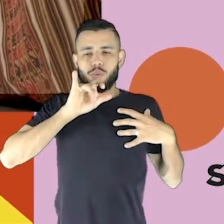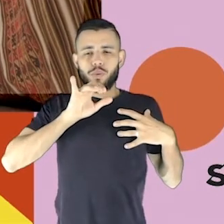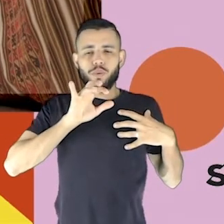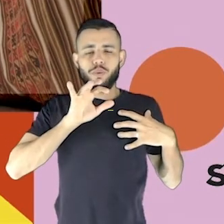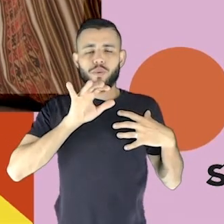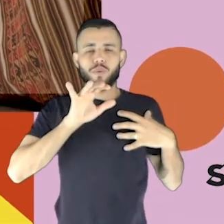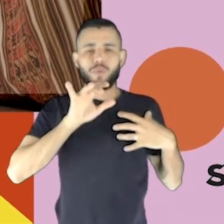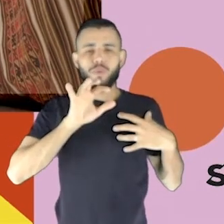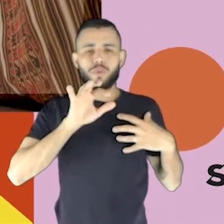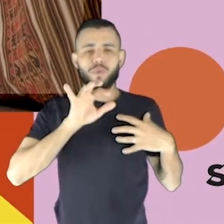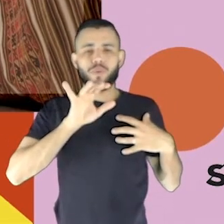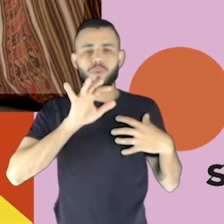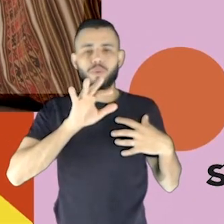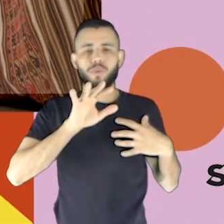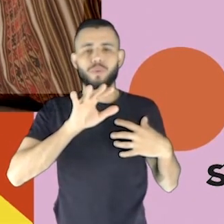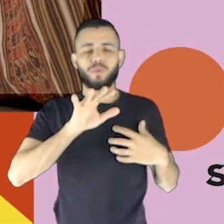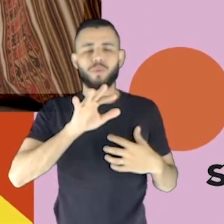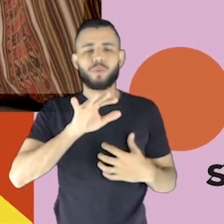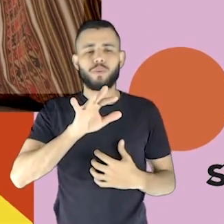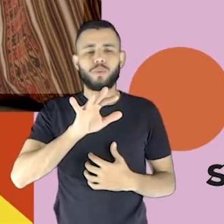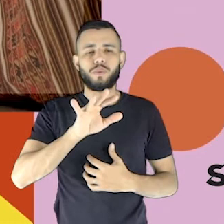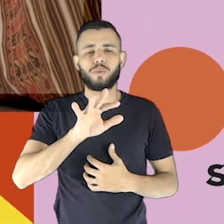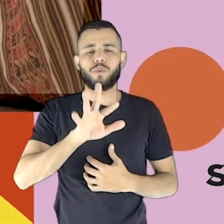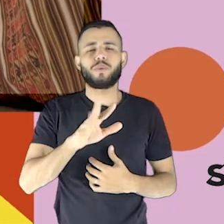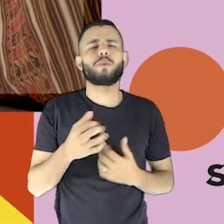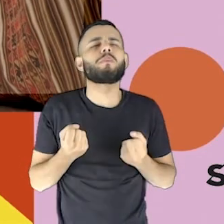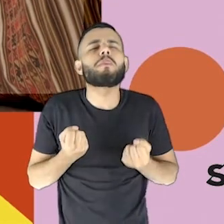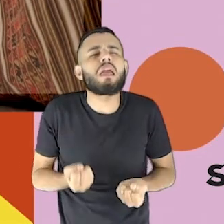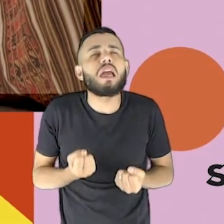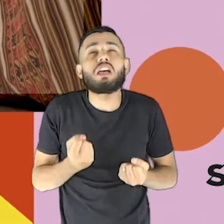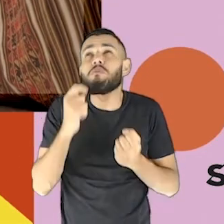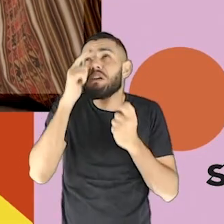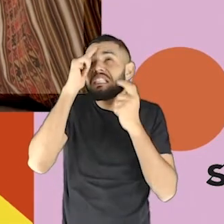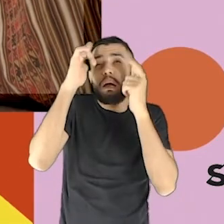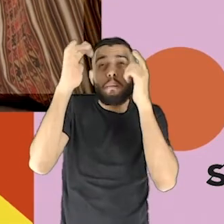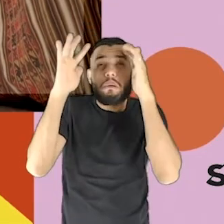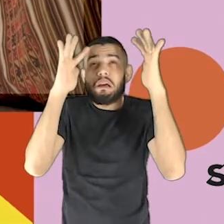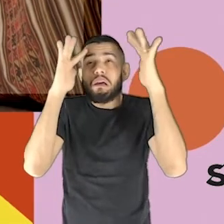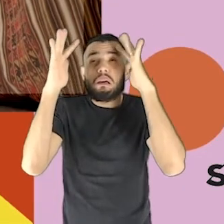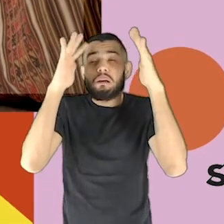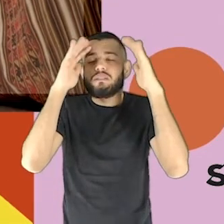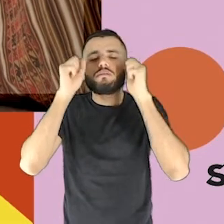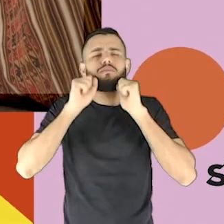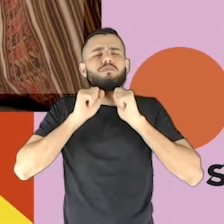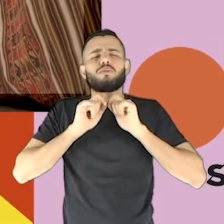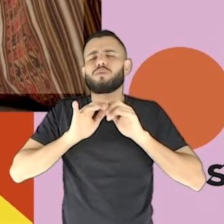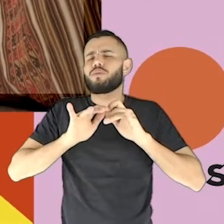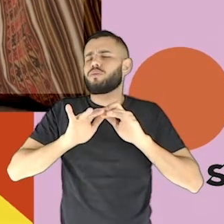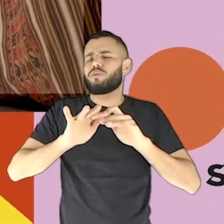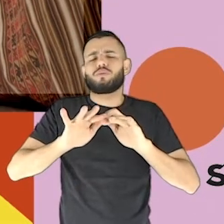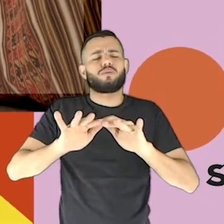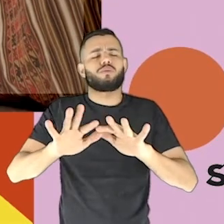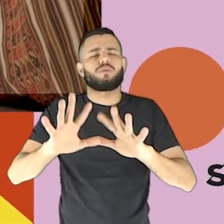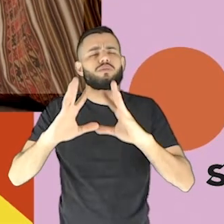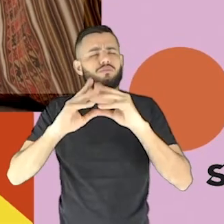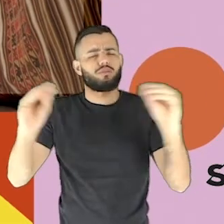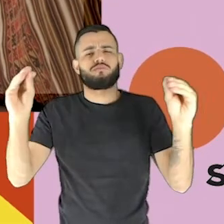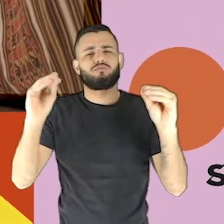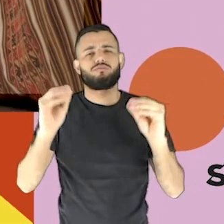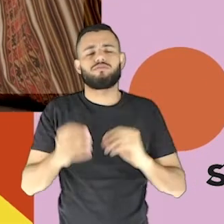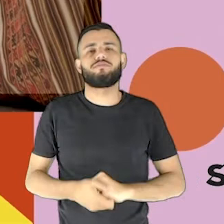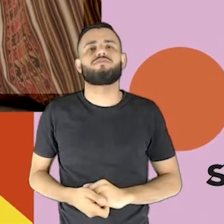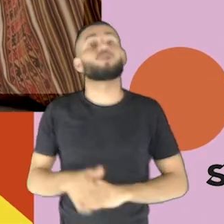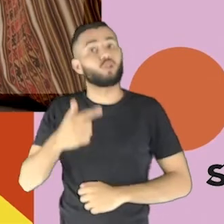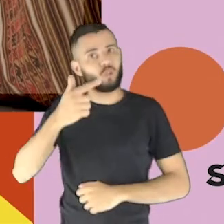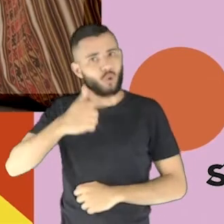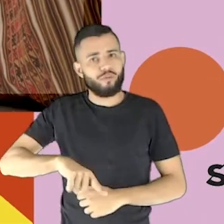coloca todo o peso. Todos os pensamentos que você não precisa mais ficar agarrado para fora. Mais